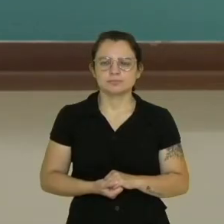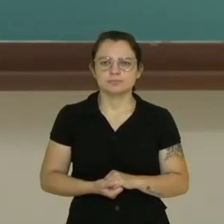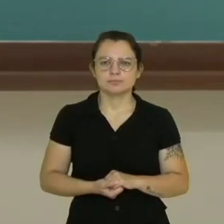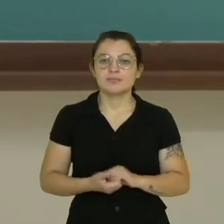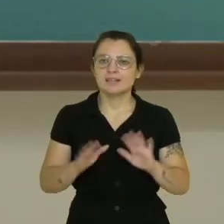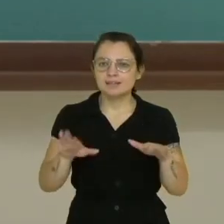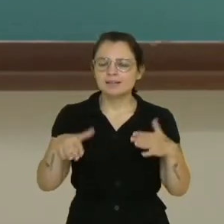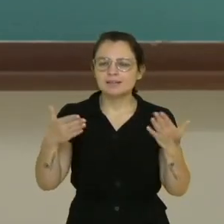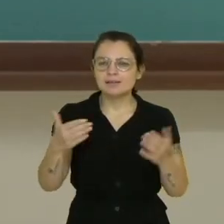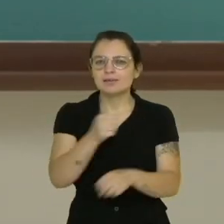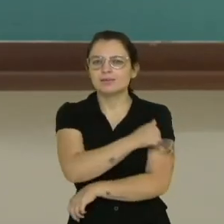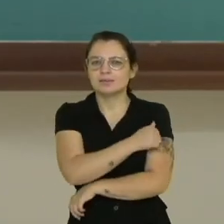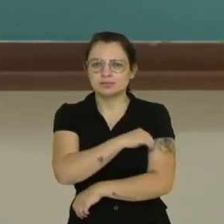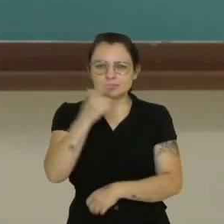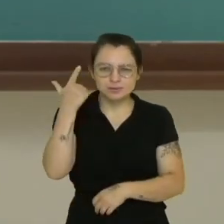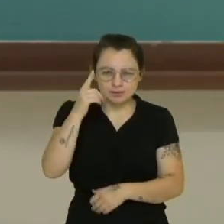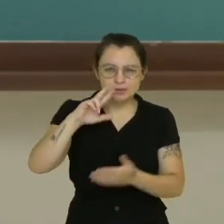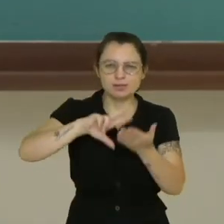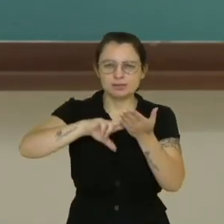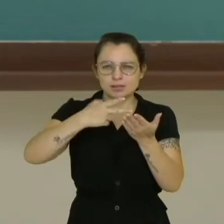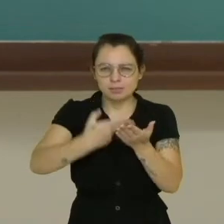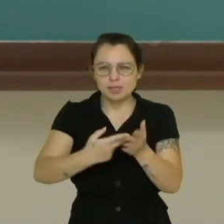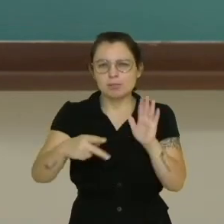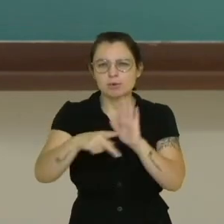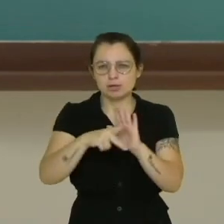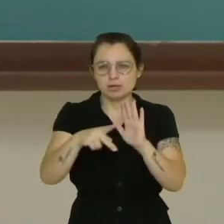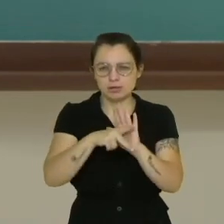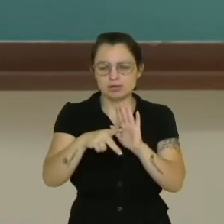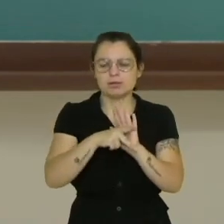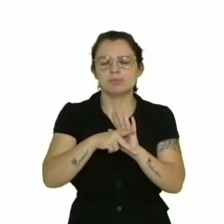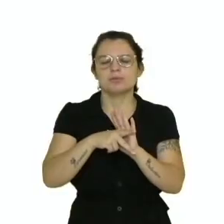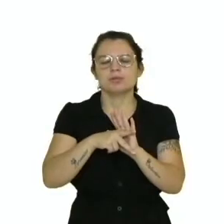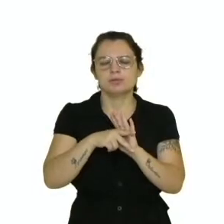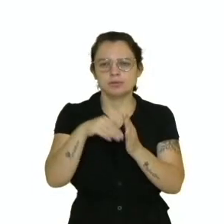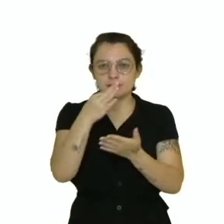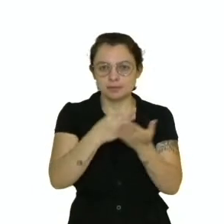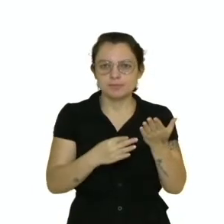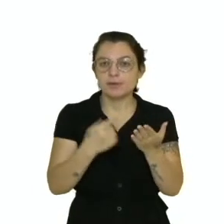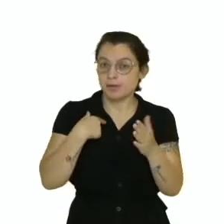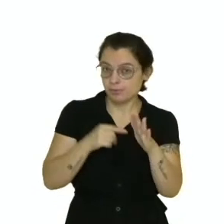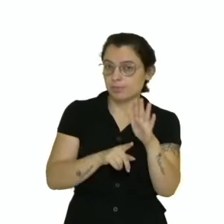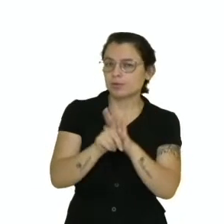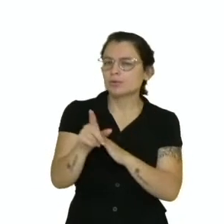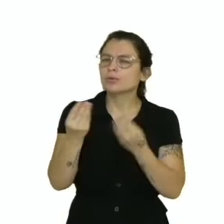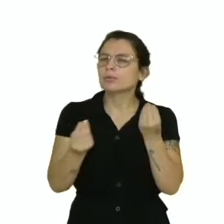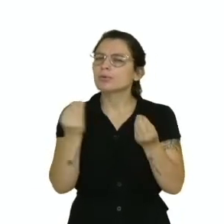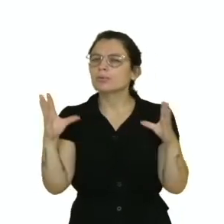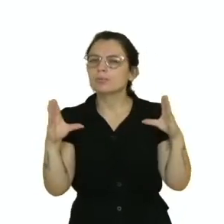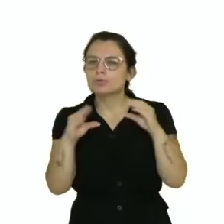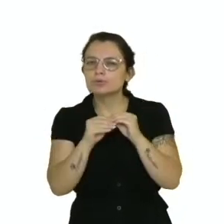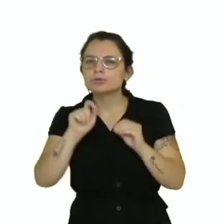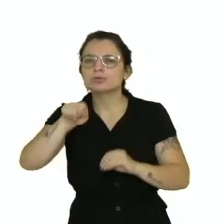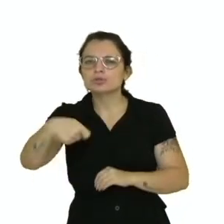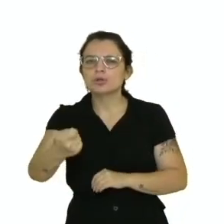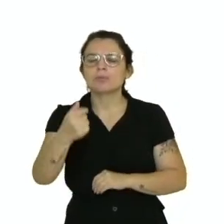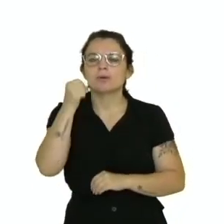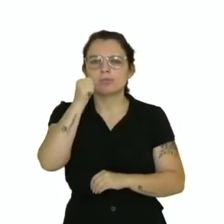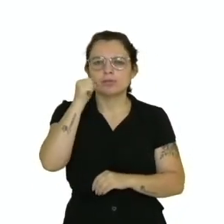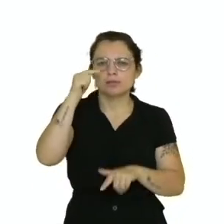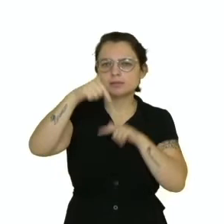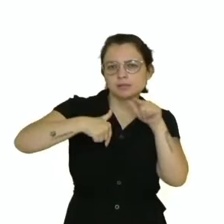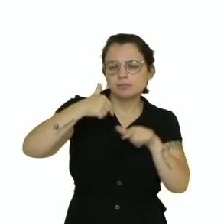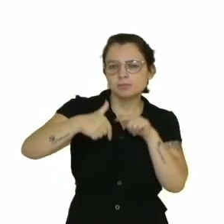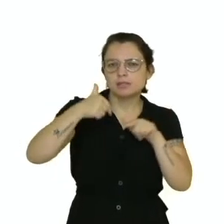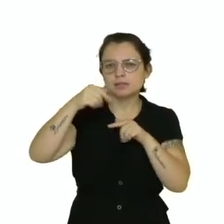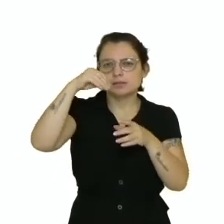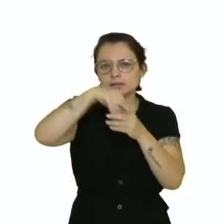Então, alunos, conseguiram interpretar bem o texto, responder? Eu perguntei, o que se pode concluir, após a leitura desse texto, sobre o trabalho feminino